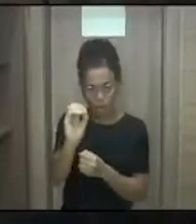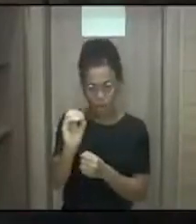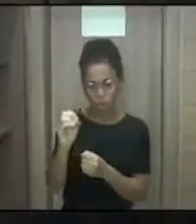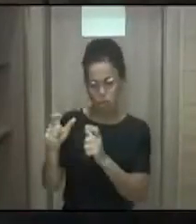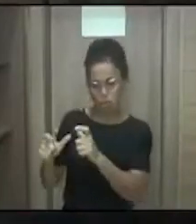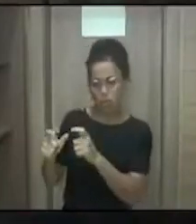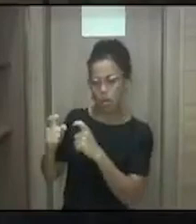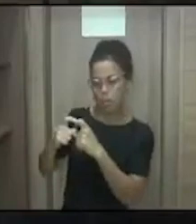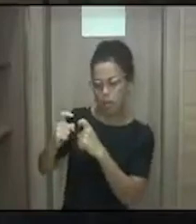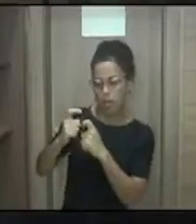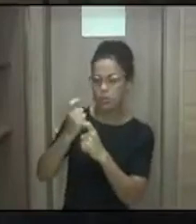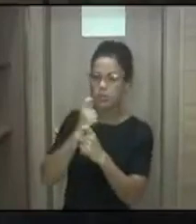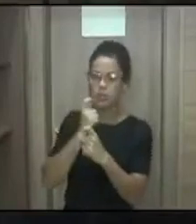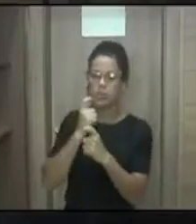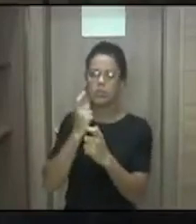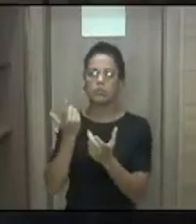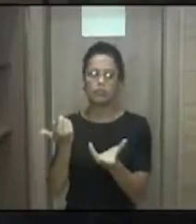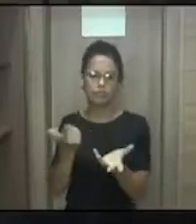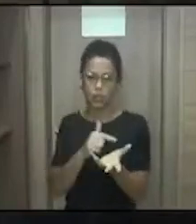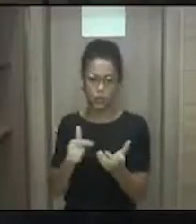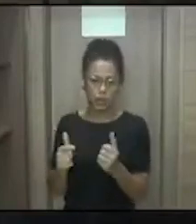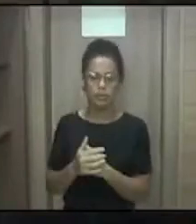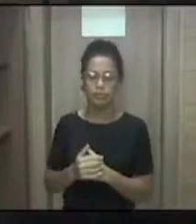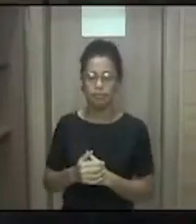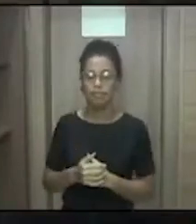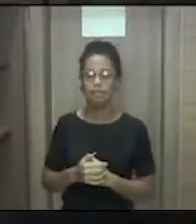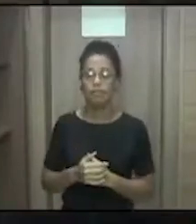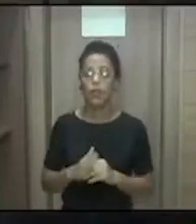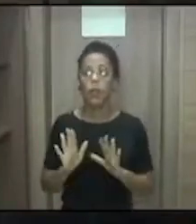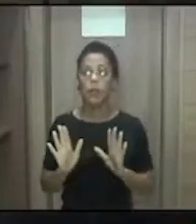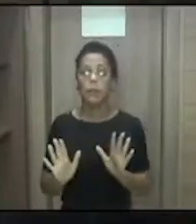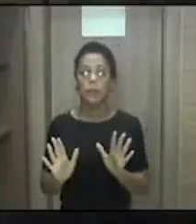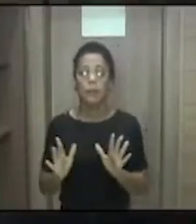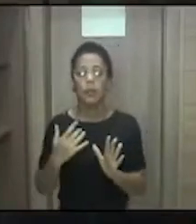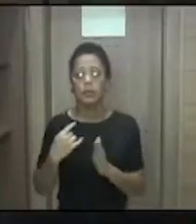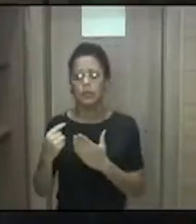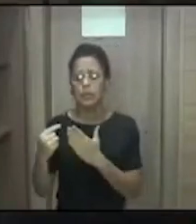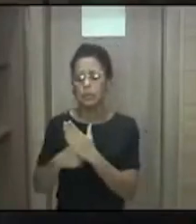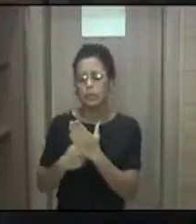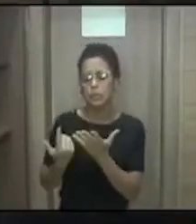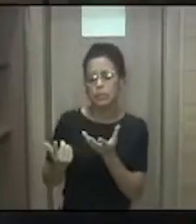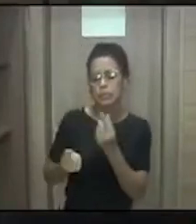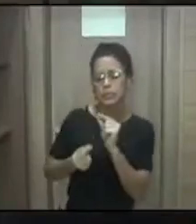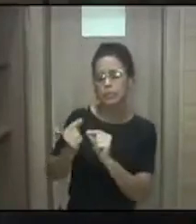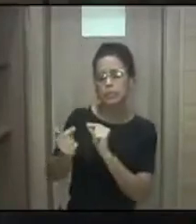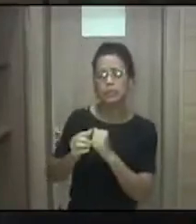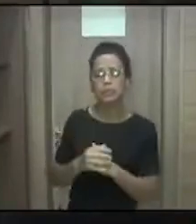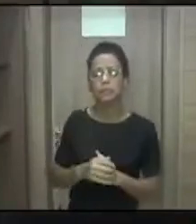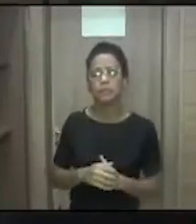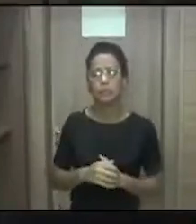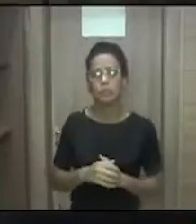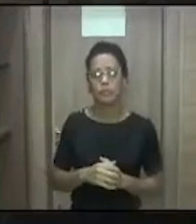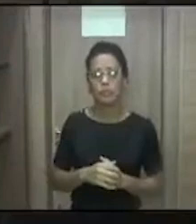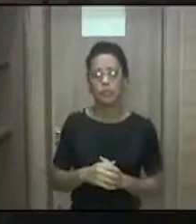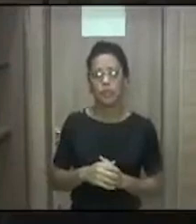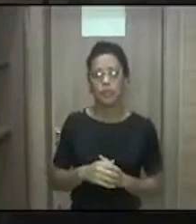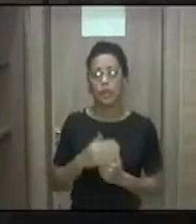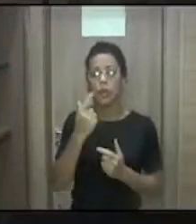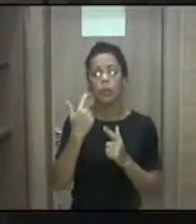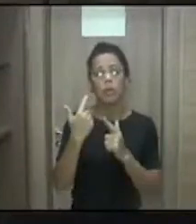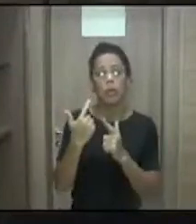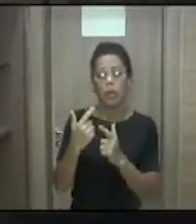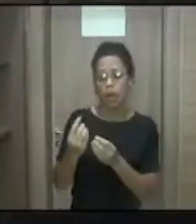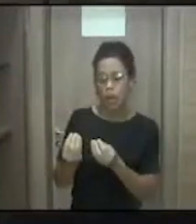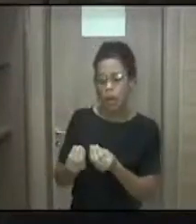muitas realidades nesse país continental. Mas a pergunta que fica é, por que se oferta